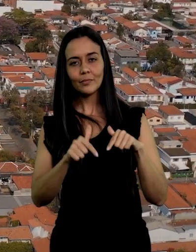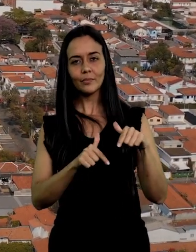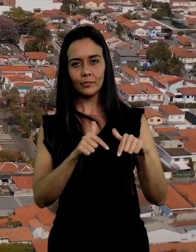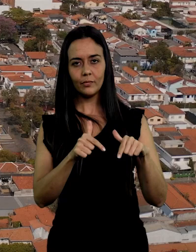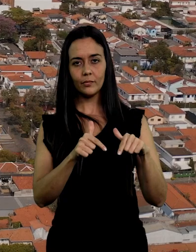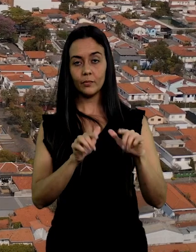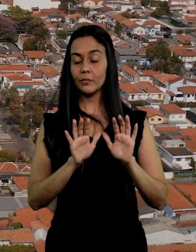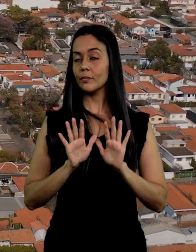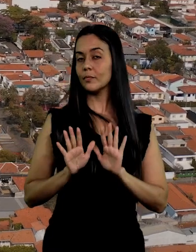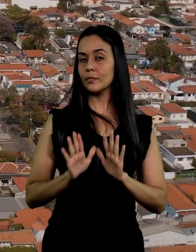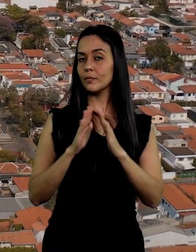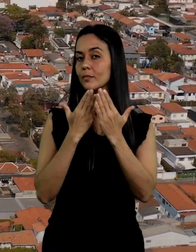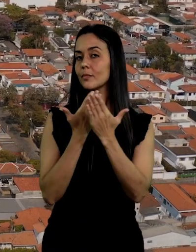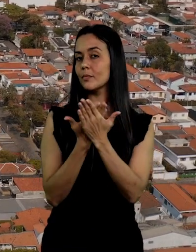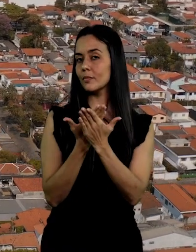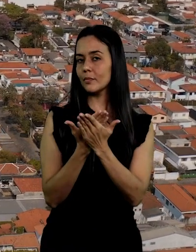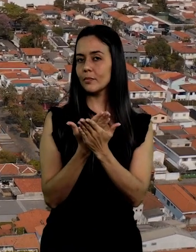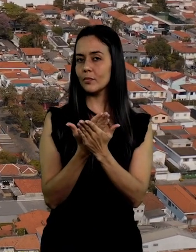escolar